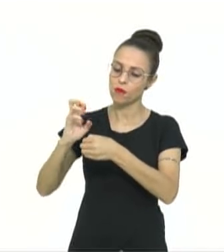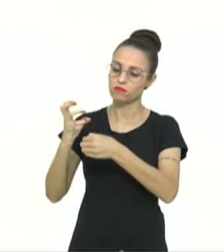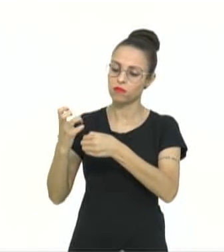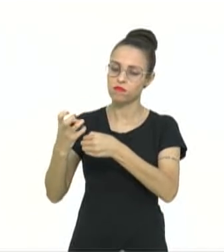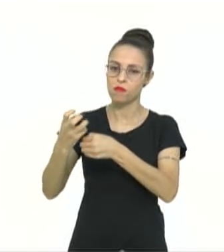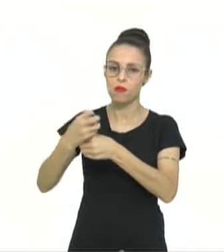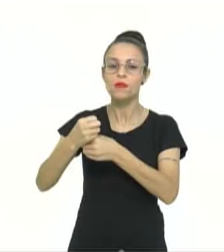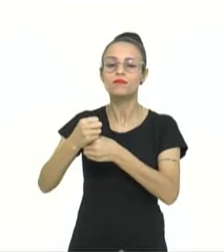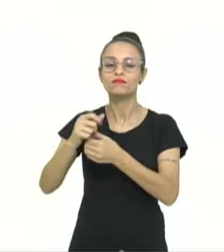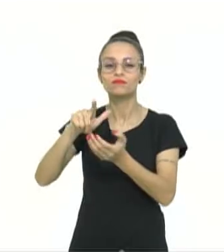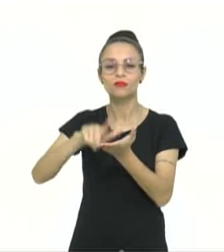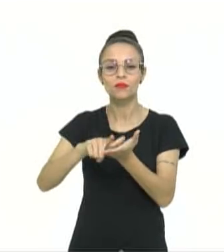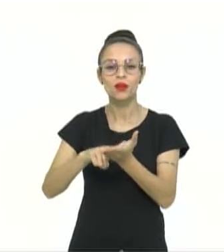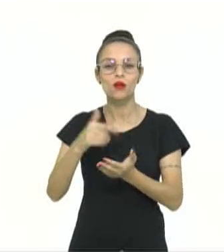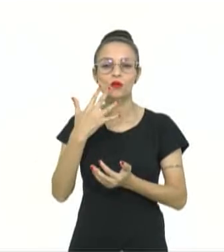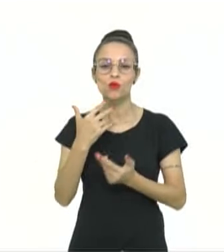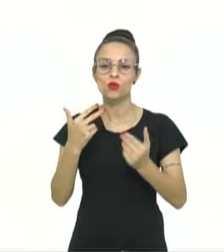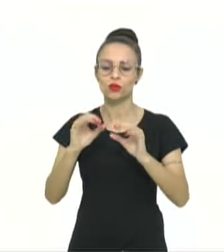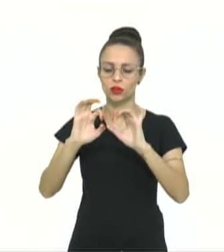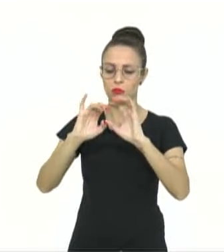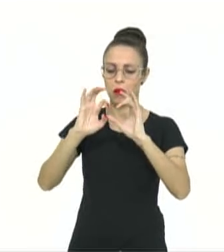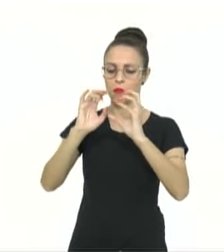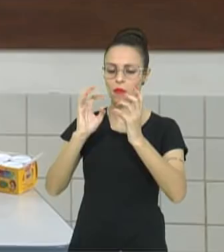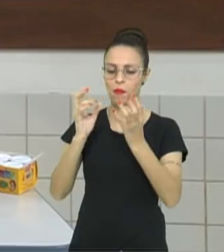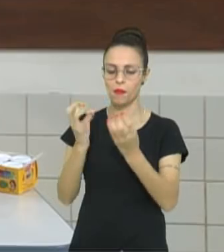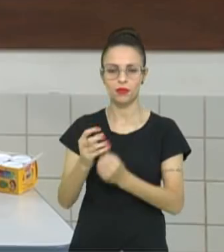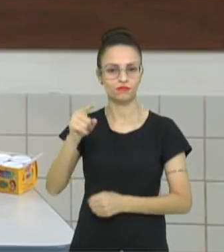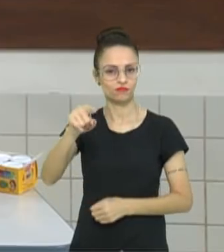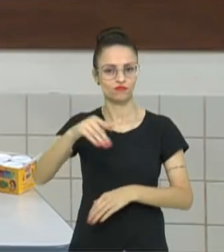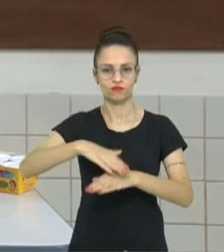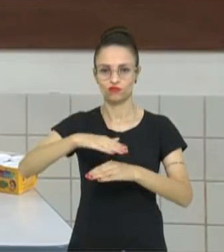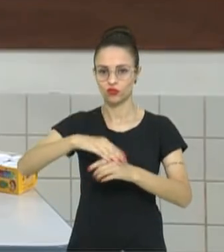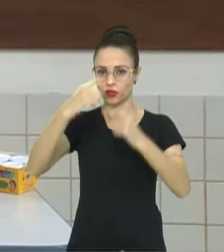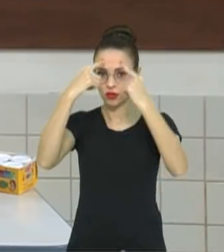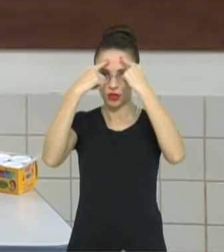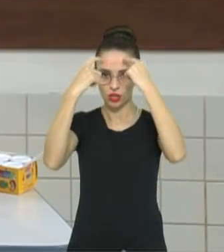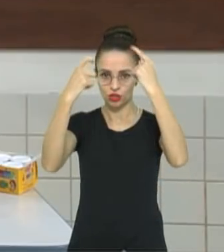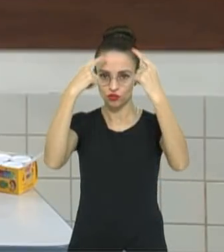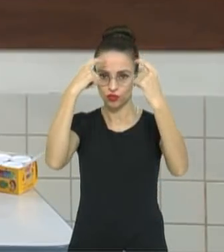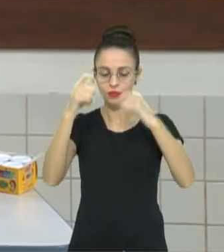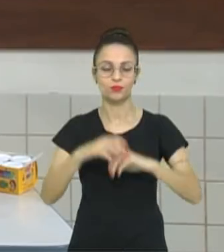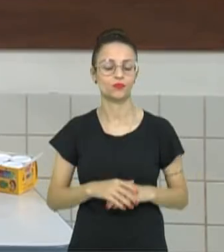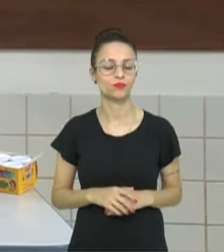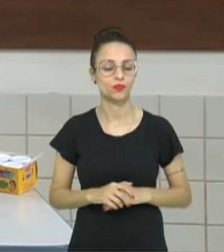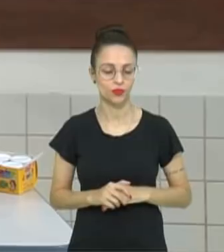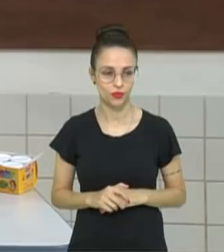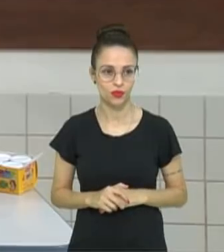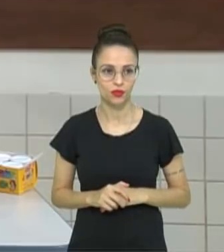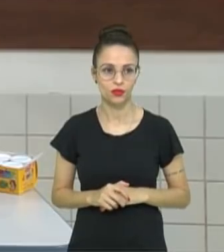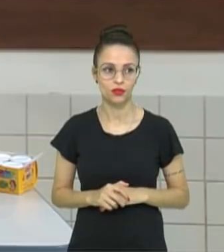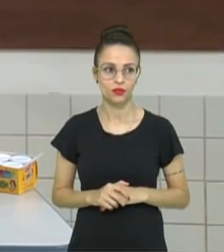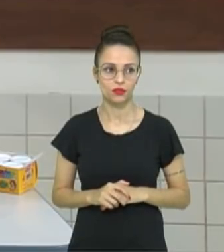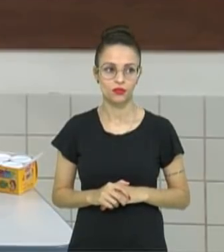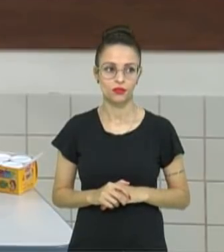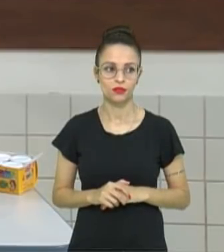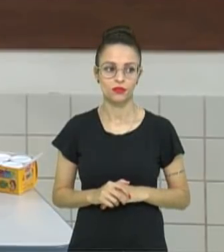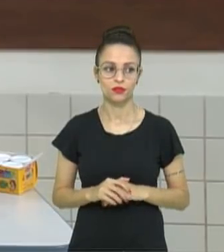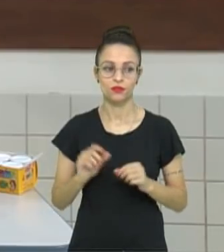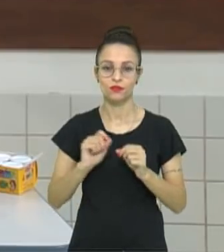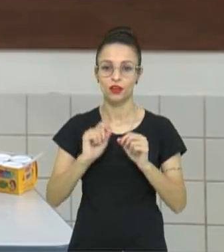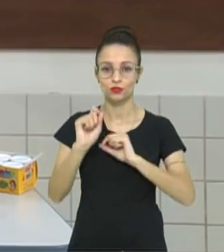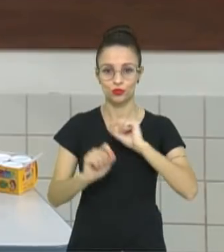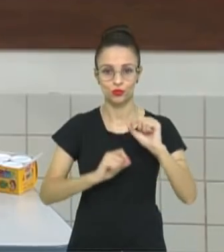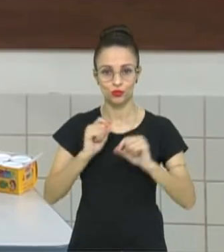papel colorido na copa, enfim, você vai usar a tua criatividade, certo? Então, lembrando que a gente vai pegar,